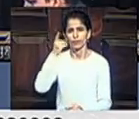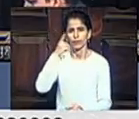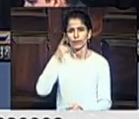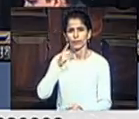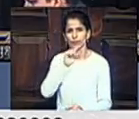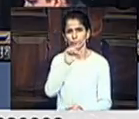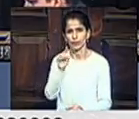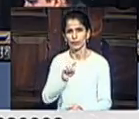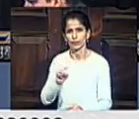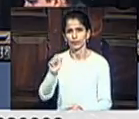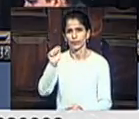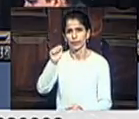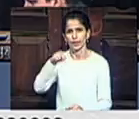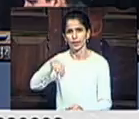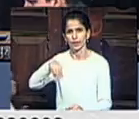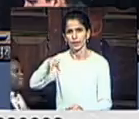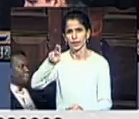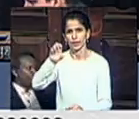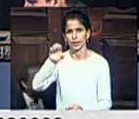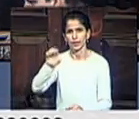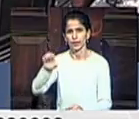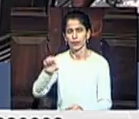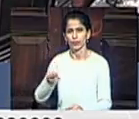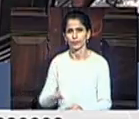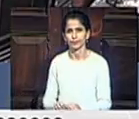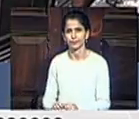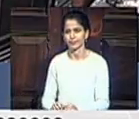deputado Zaqueu Teixeira.